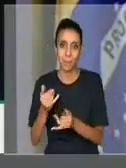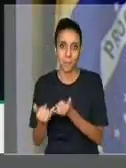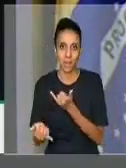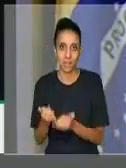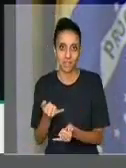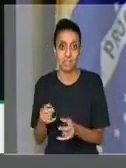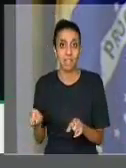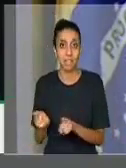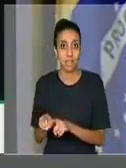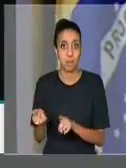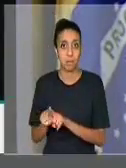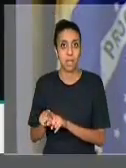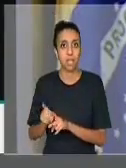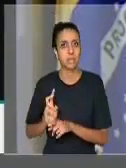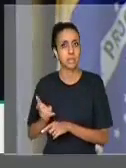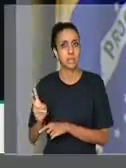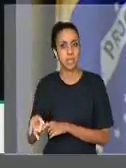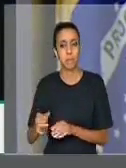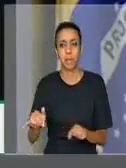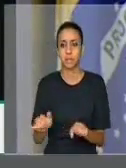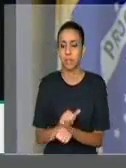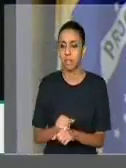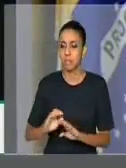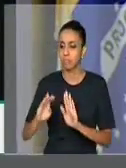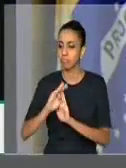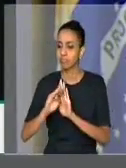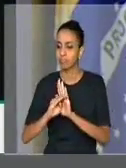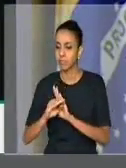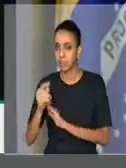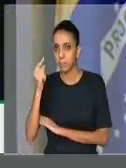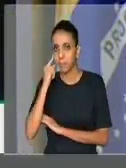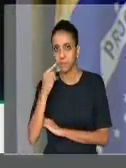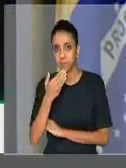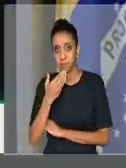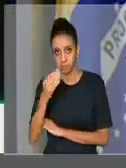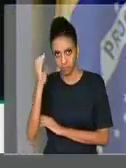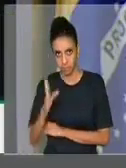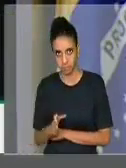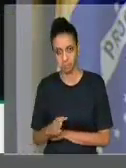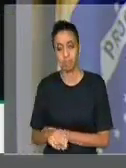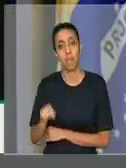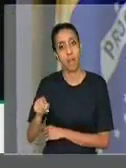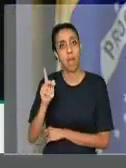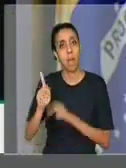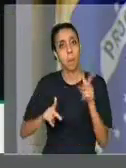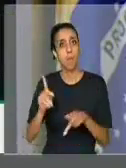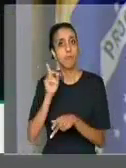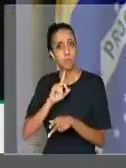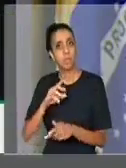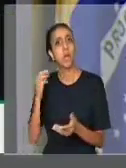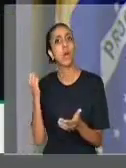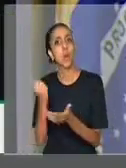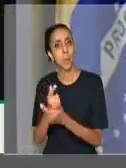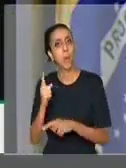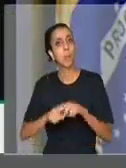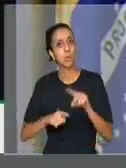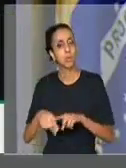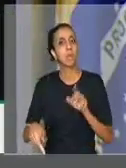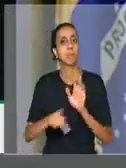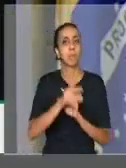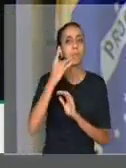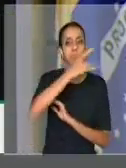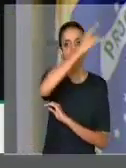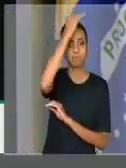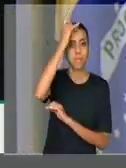positiva para o brasil minas é um estado consumidor de muitos produtos capixabas temos muitas empresas capixabas